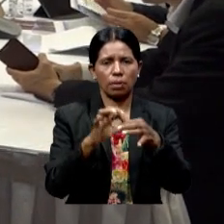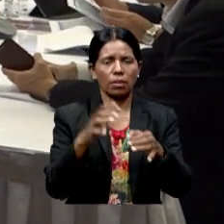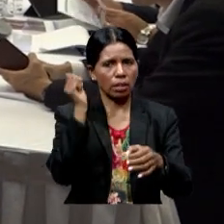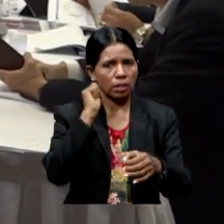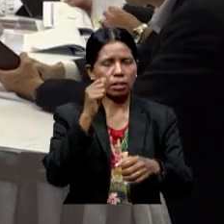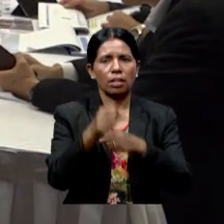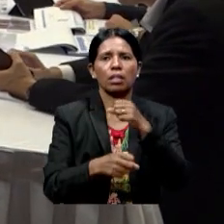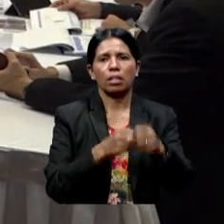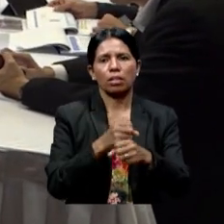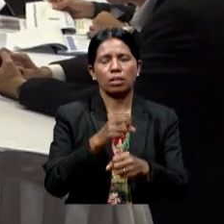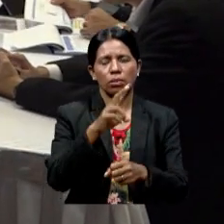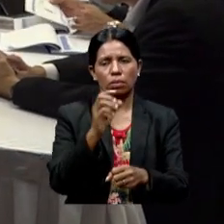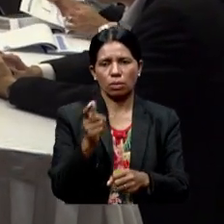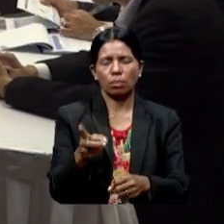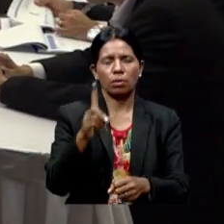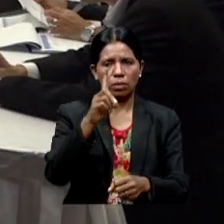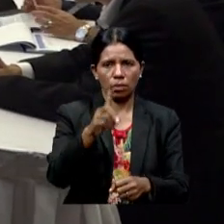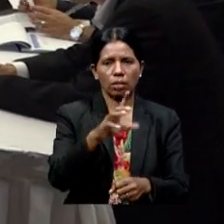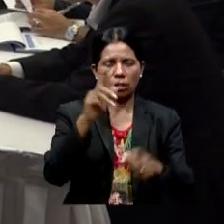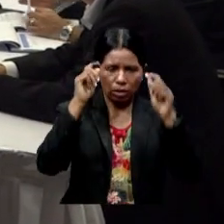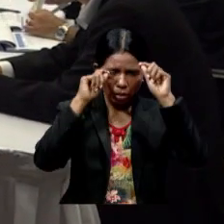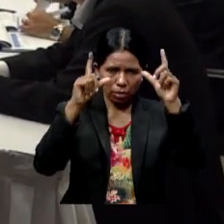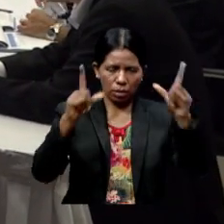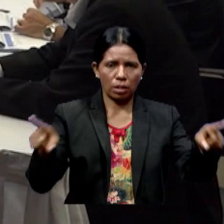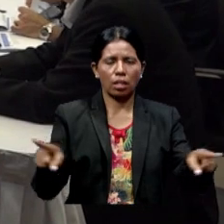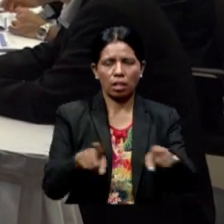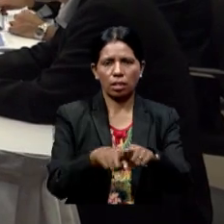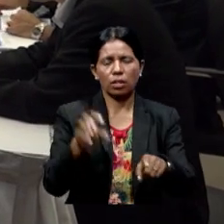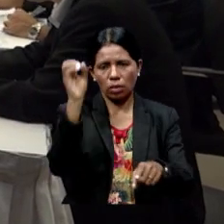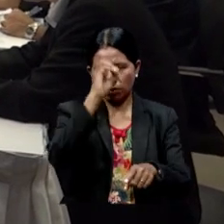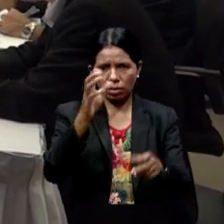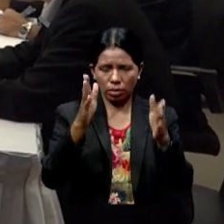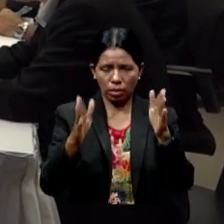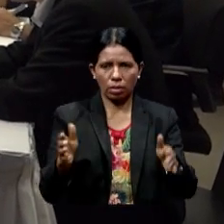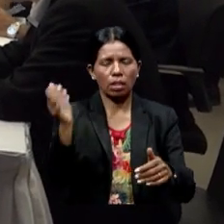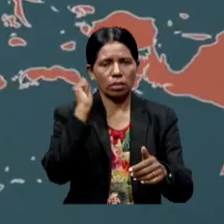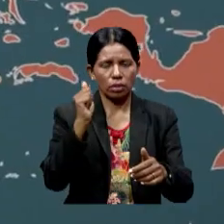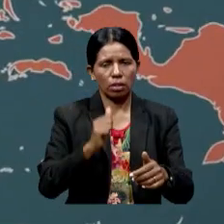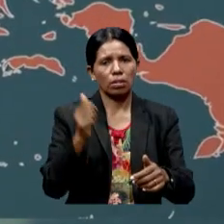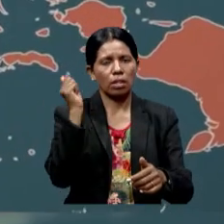Ia tina rihon rua ruanoloresin rua, Timor-Leste sai observador ba asociação regional ne.